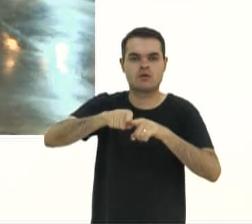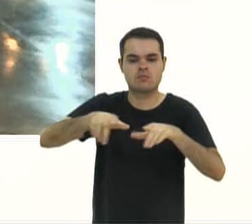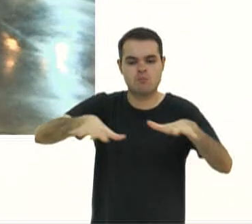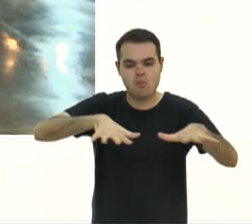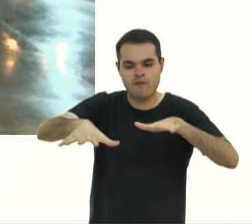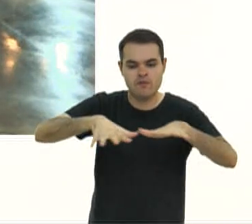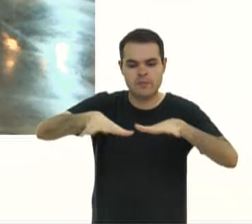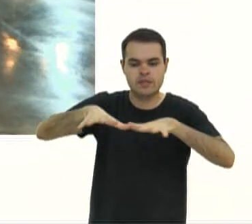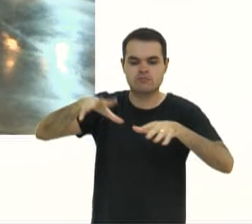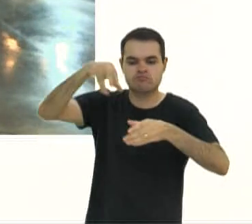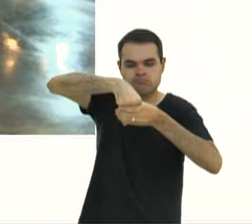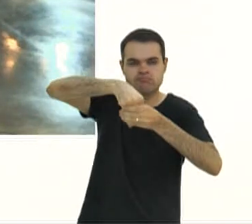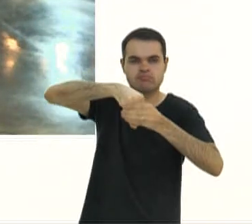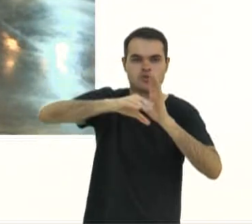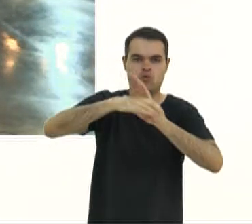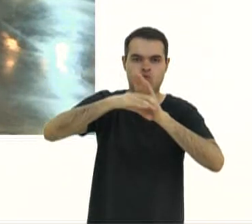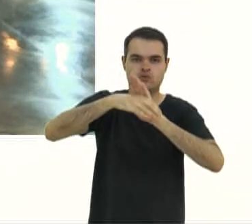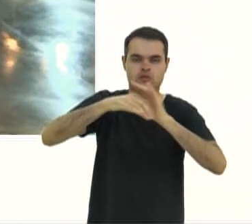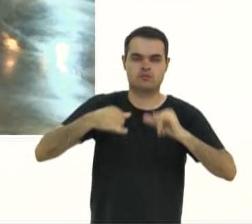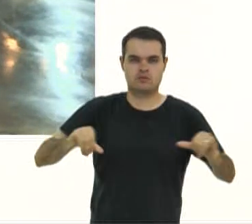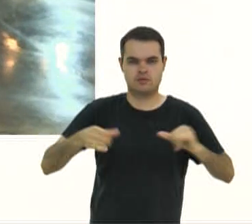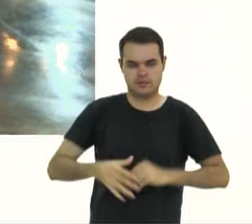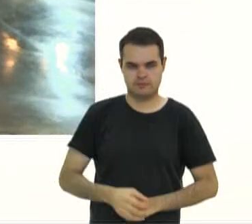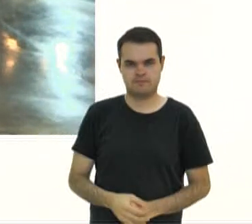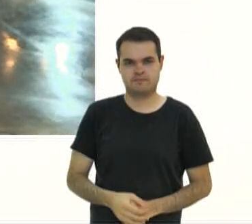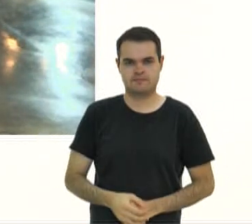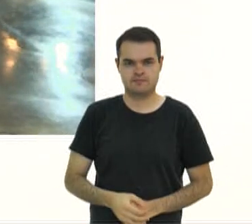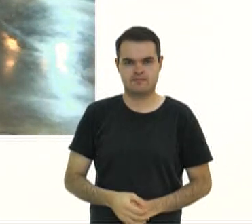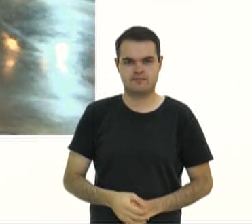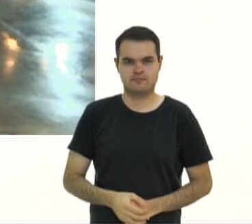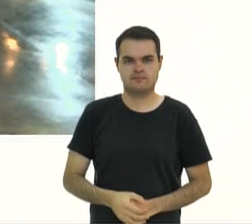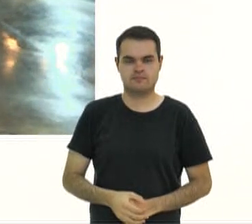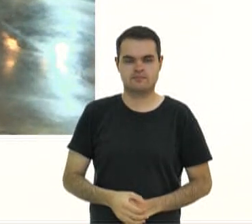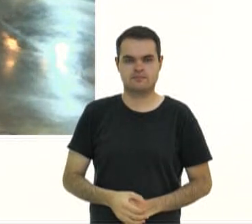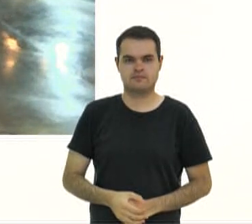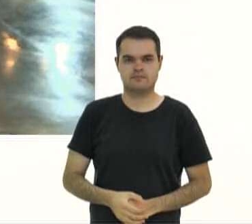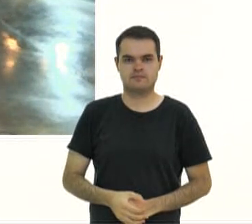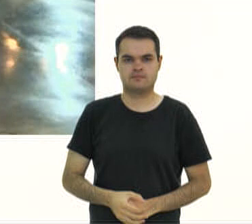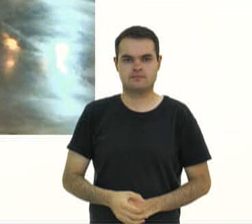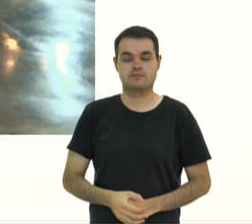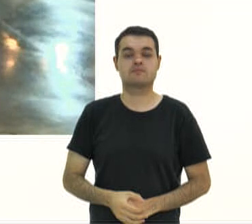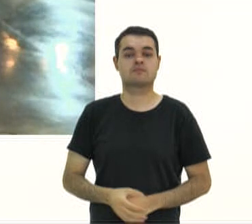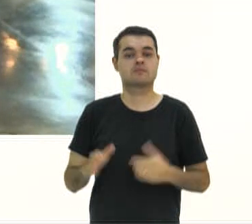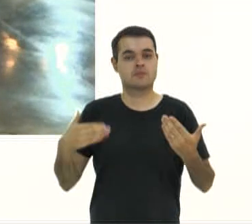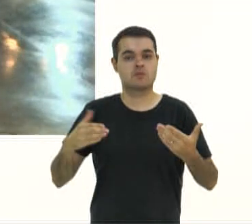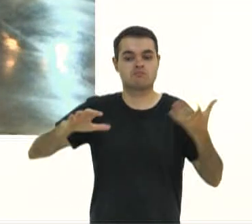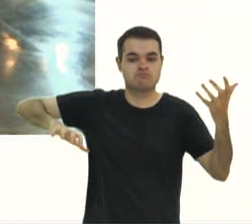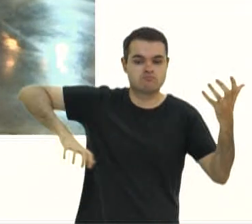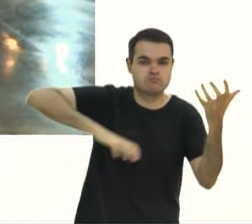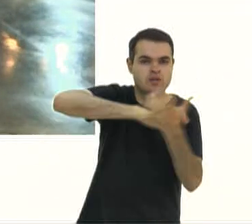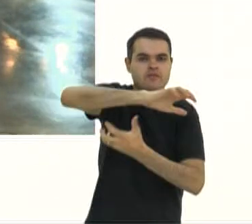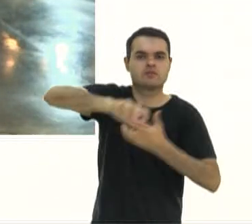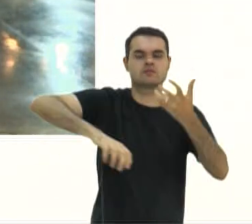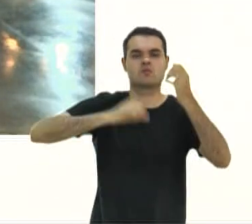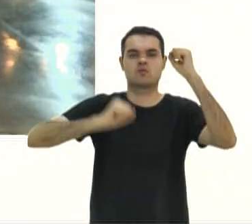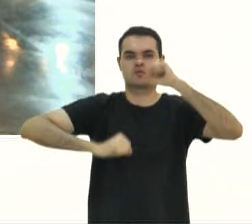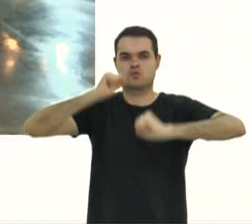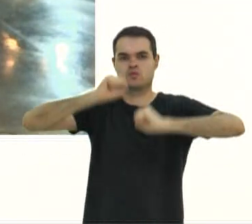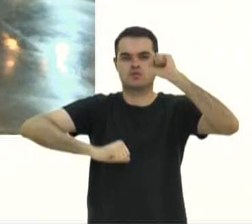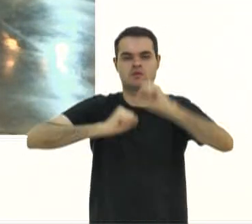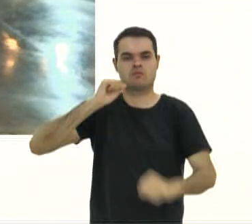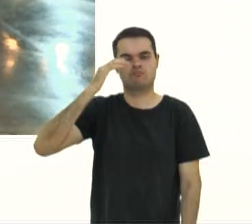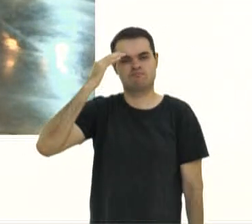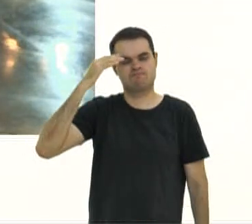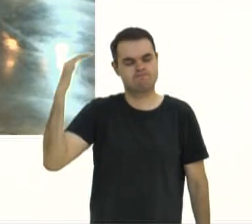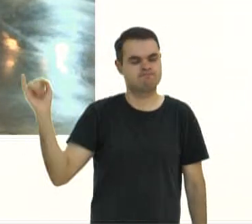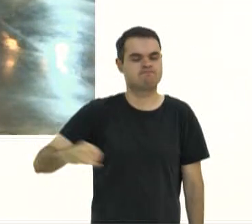passou parte desse conceito de energia, né? Aí, a Revolução Industrial foi fundamental. E